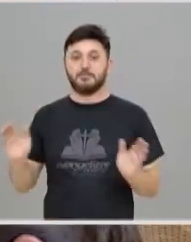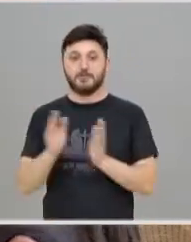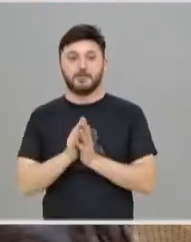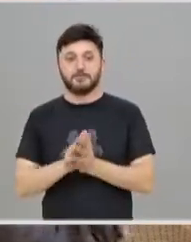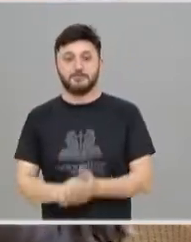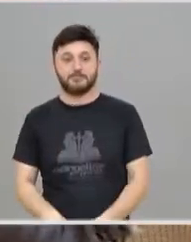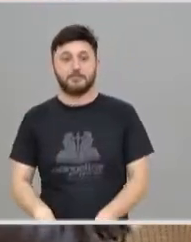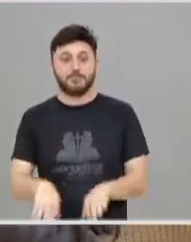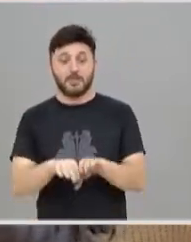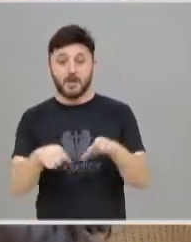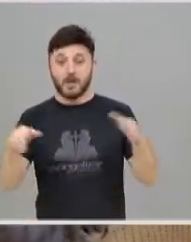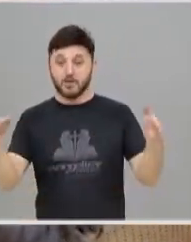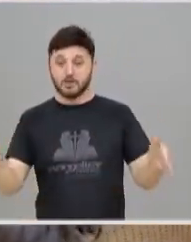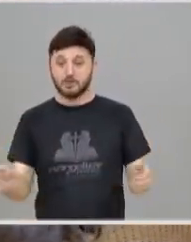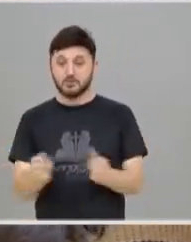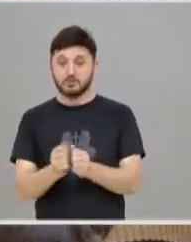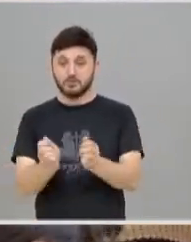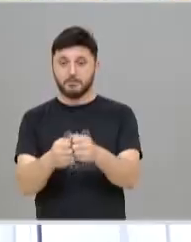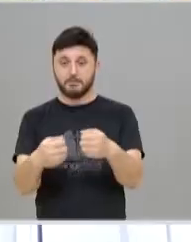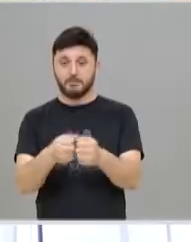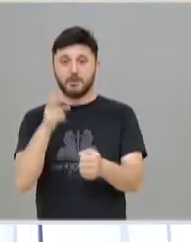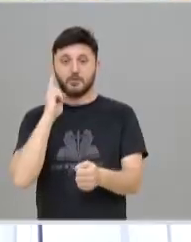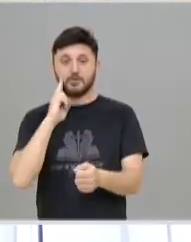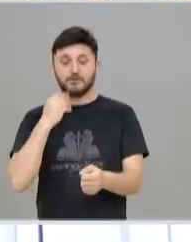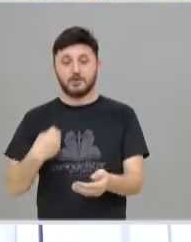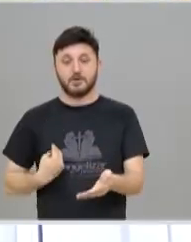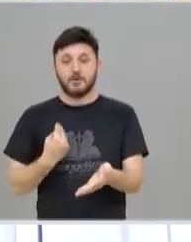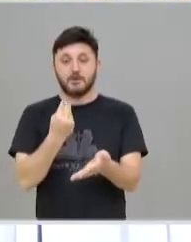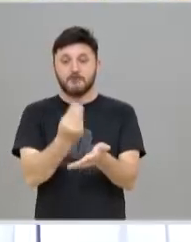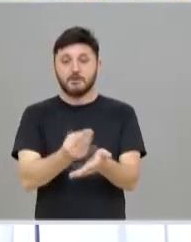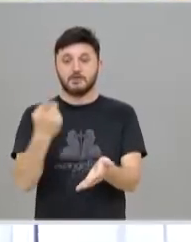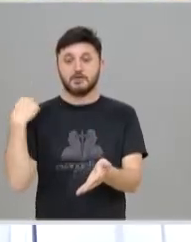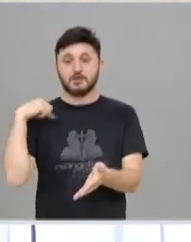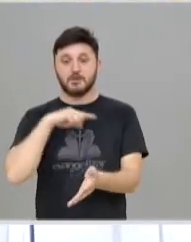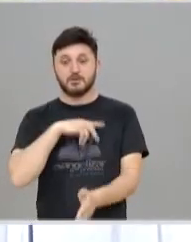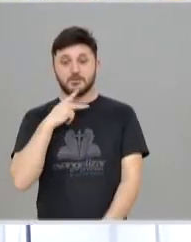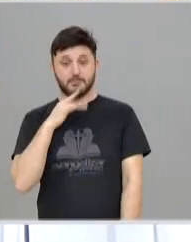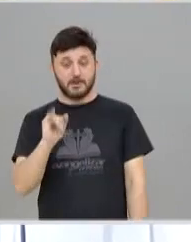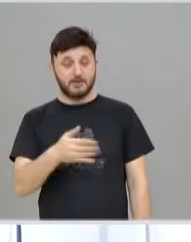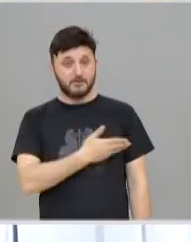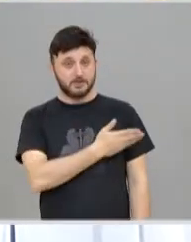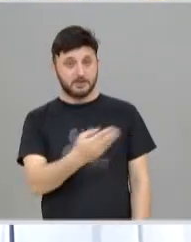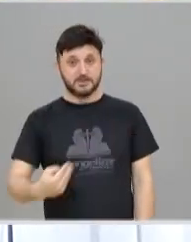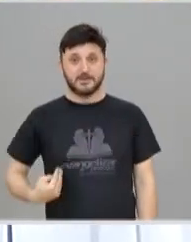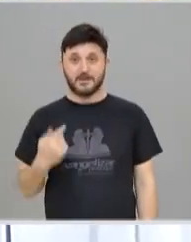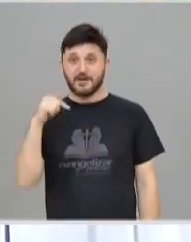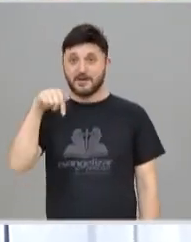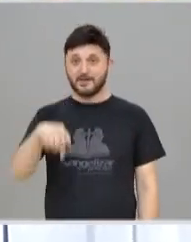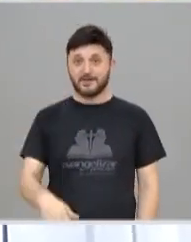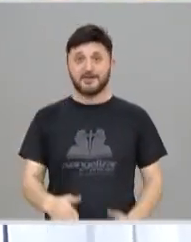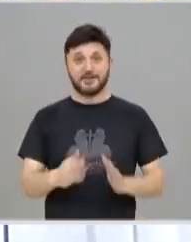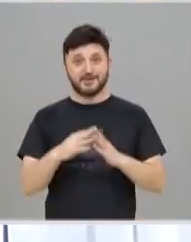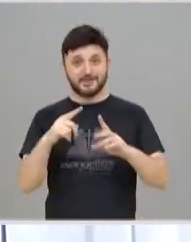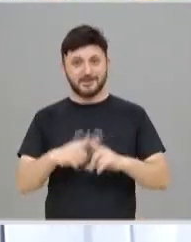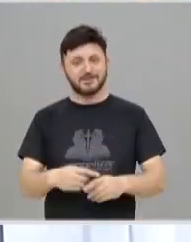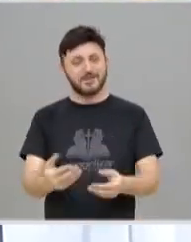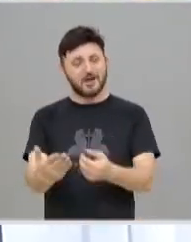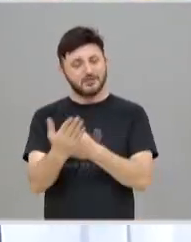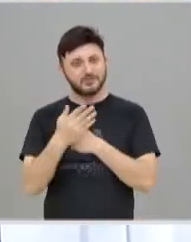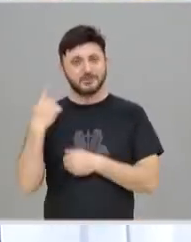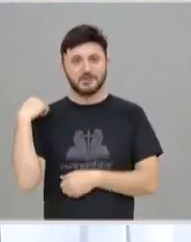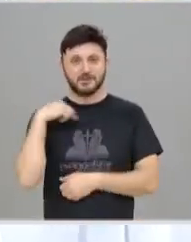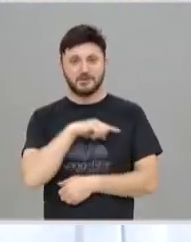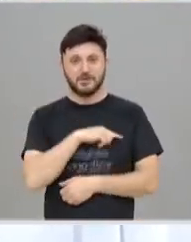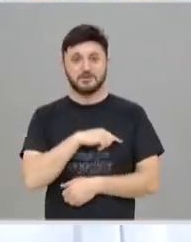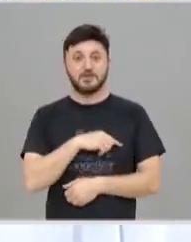Coloquemos no altar, com o pão e o vinho, a vida de nossos pais. Você que está aqui no santuário, seja generoso em sua oferta